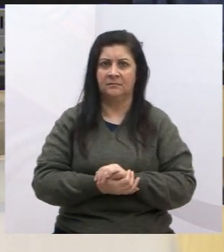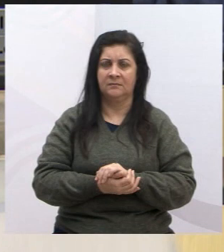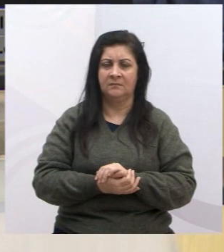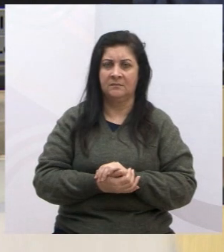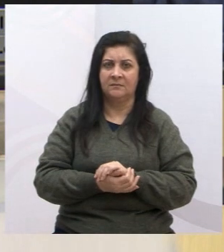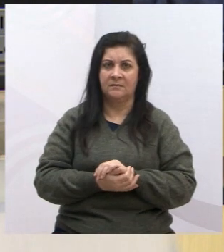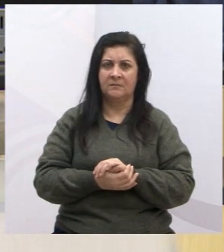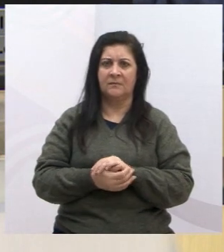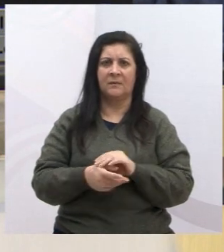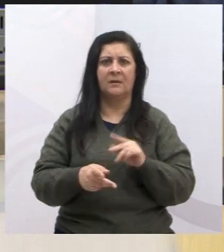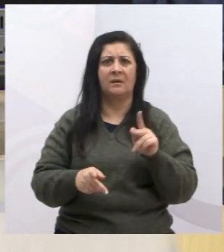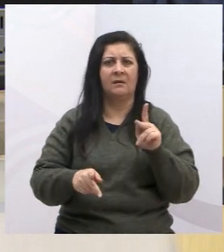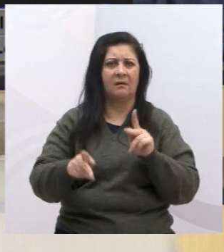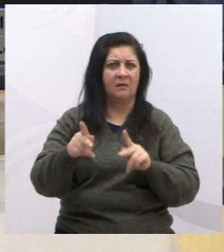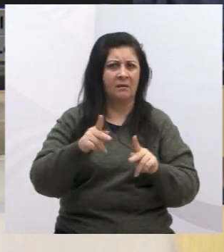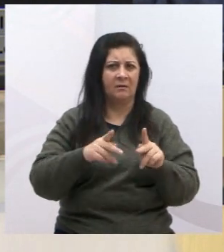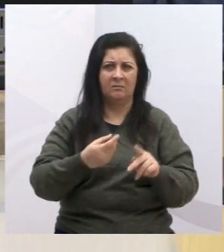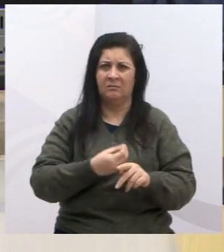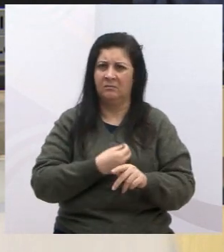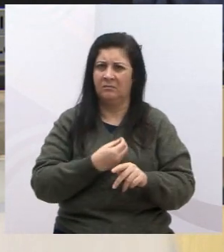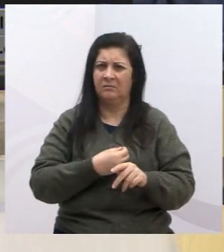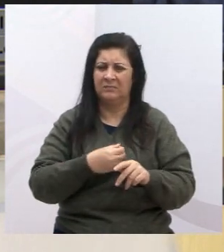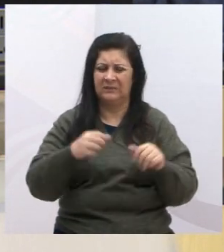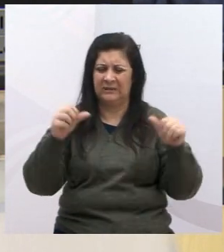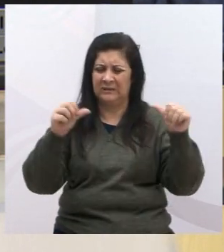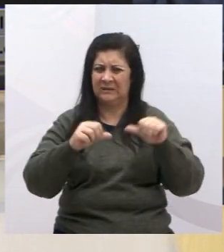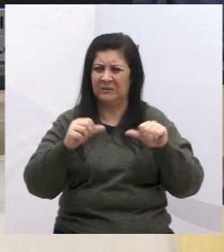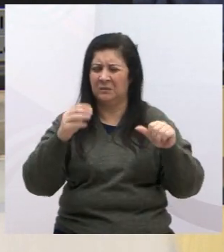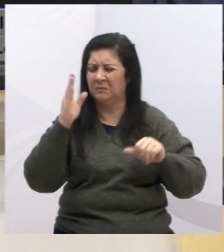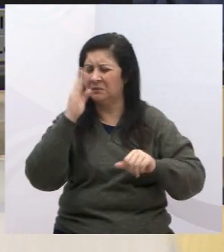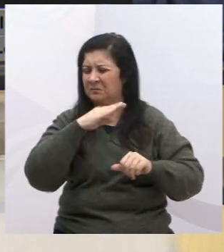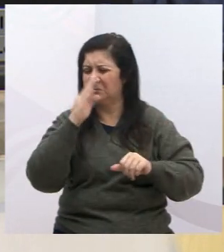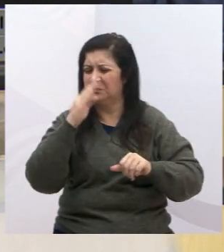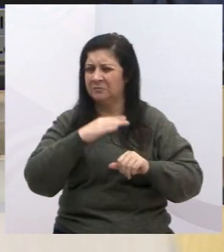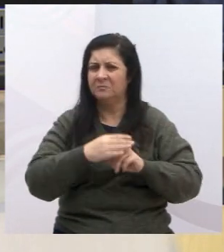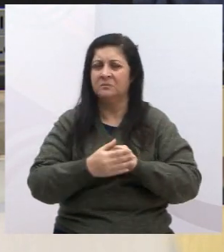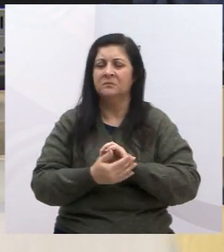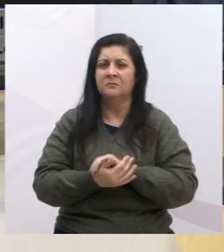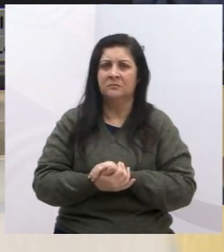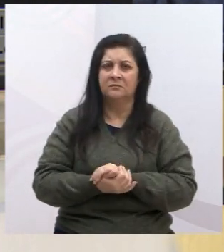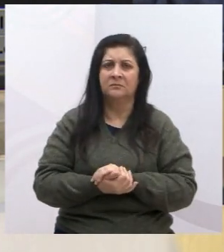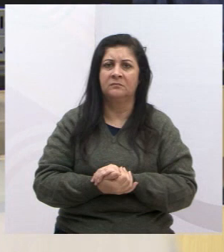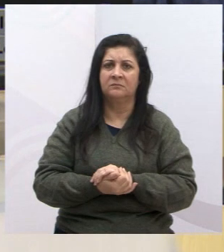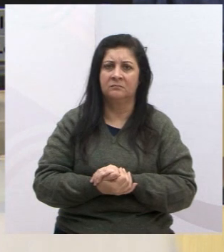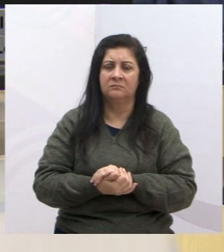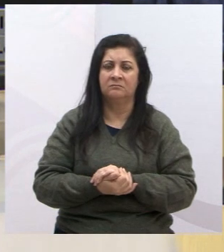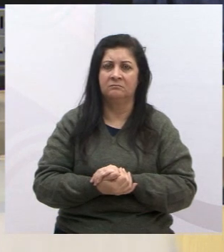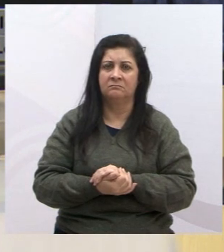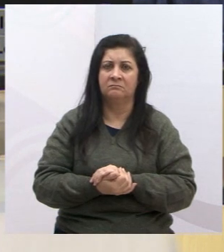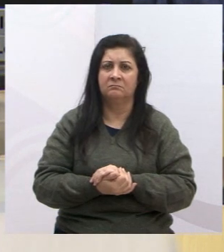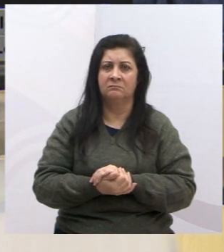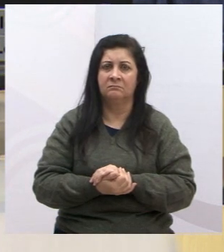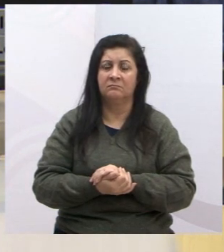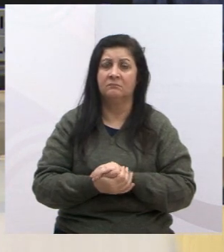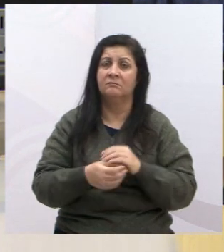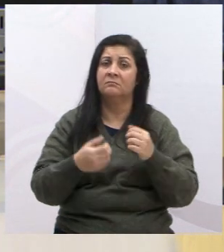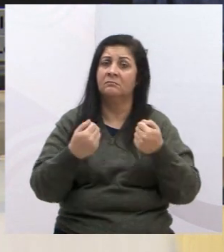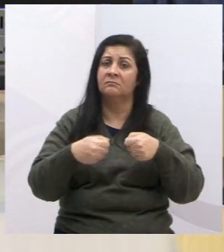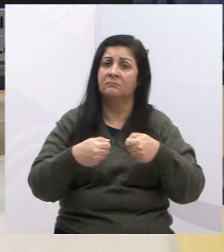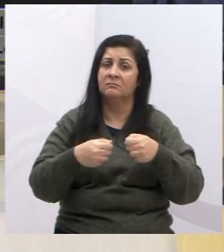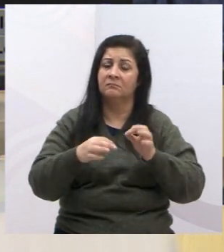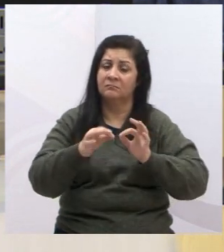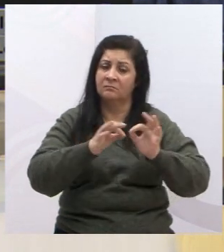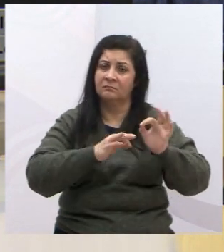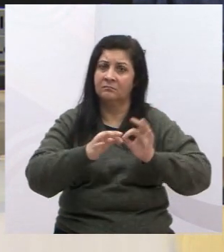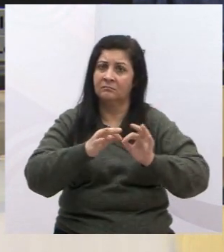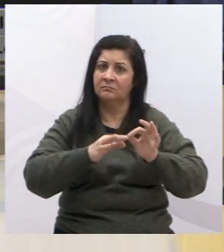estão descontentes com um permanente mau cheiro. Considerando que qualquer projeto do Executivo Municipal para